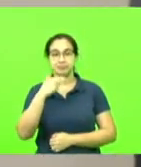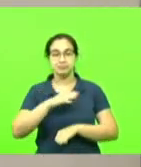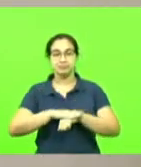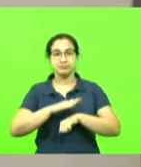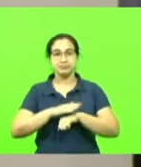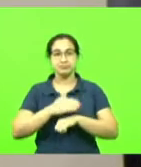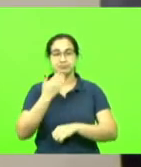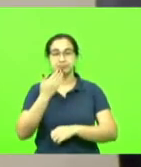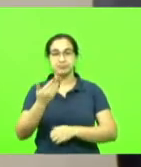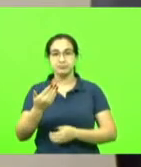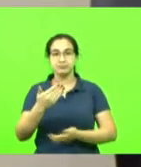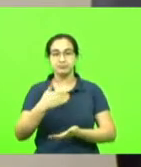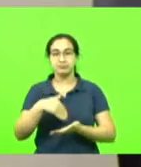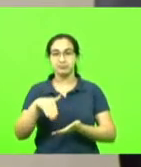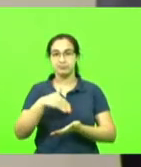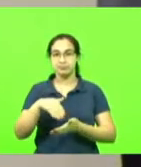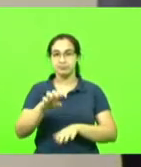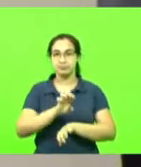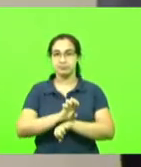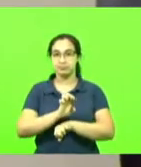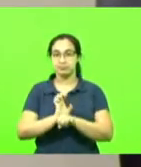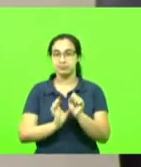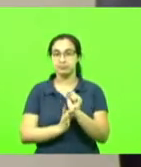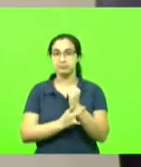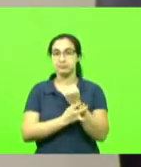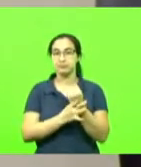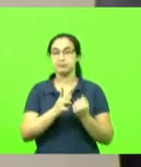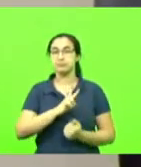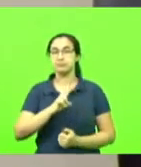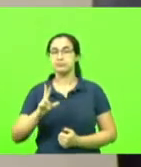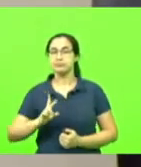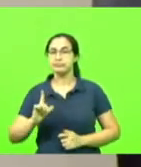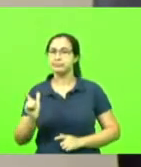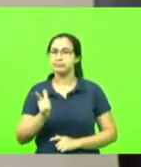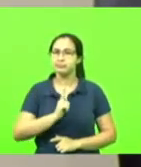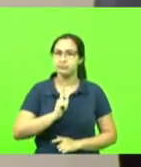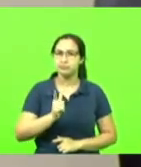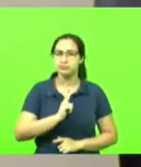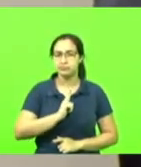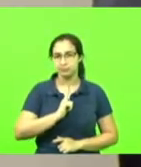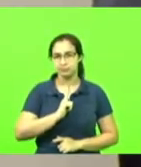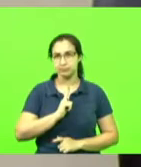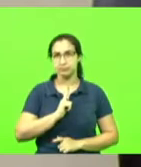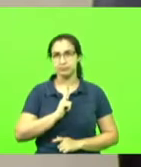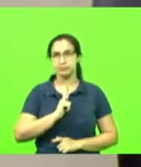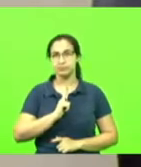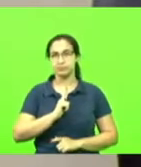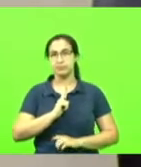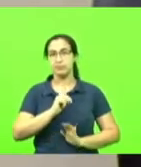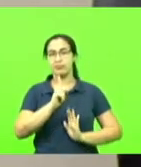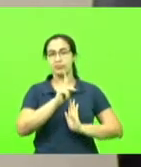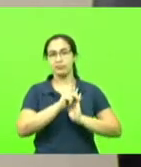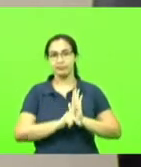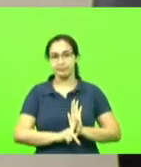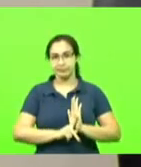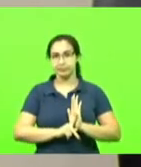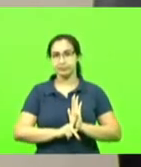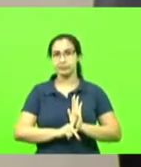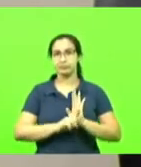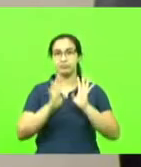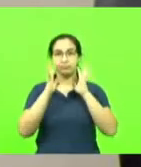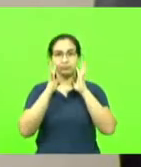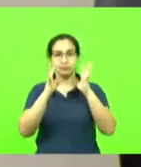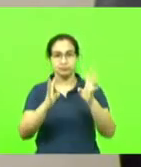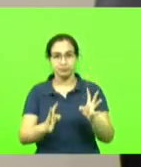Estado da Segurança Pública informações acerca da existência de programa dedicado à atenção de